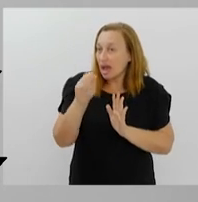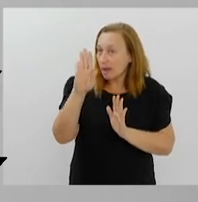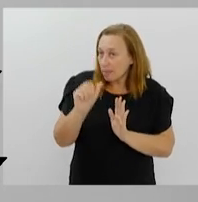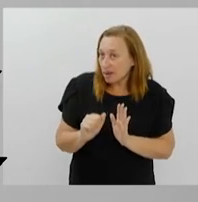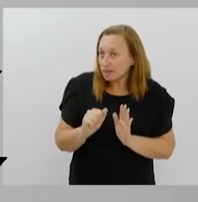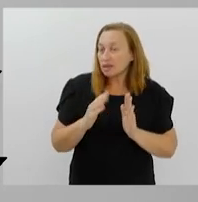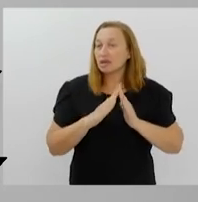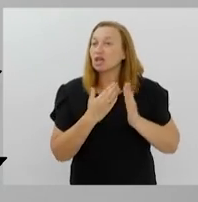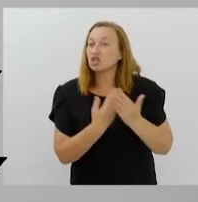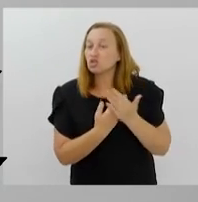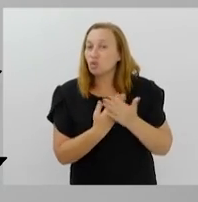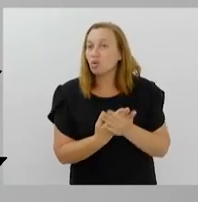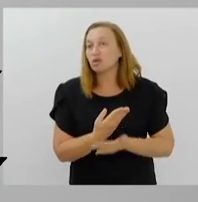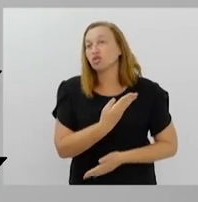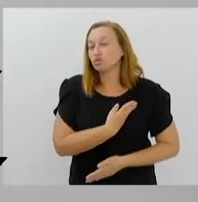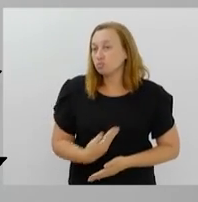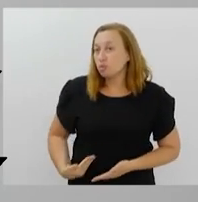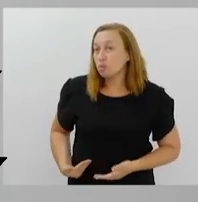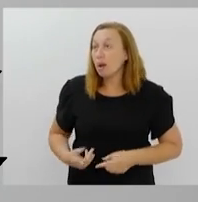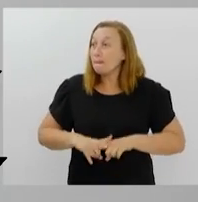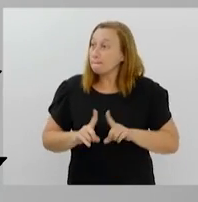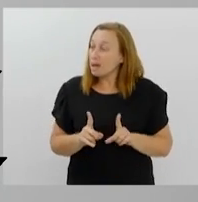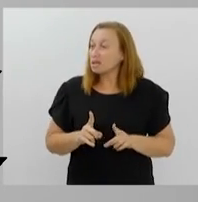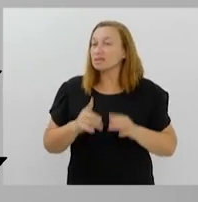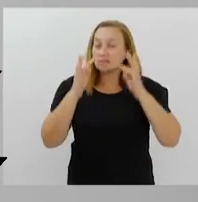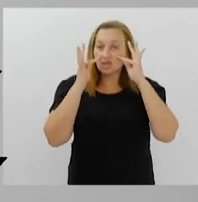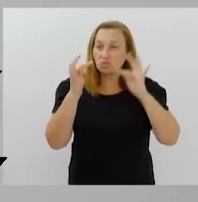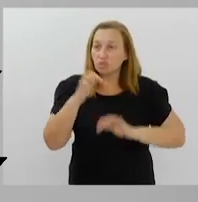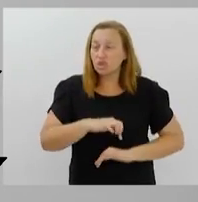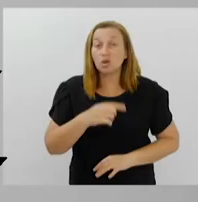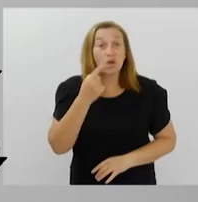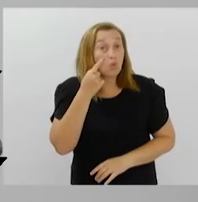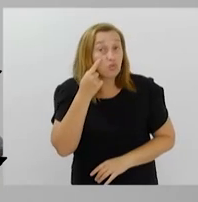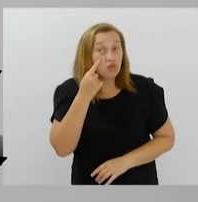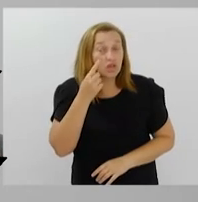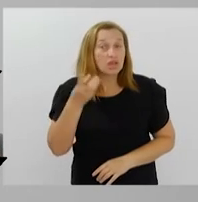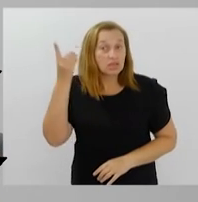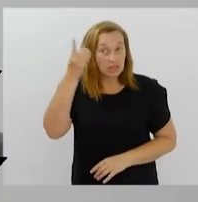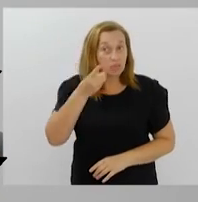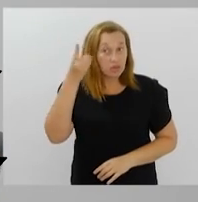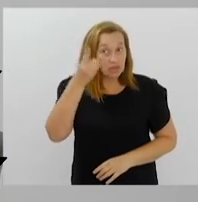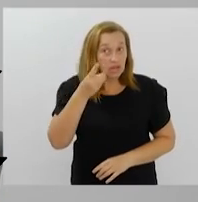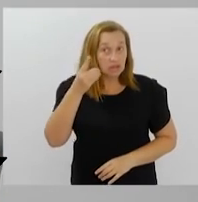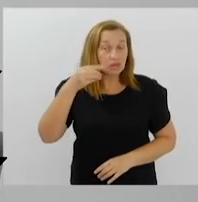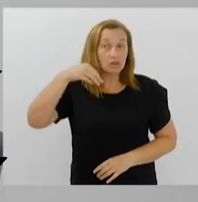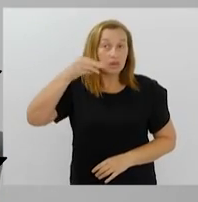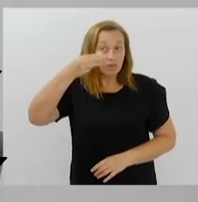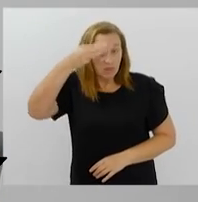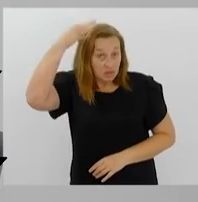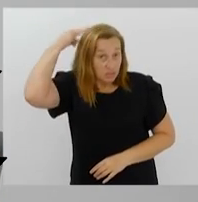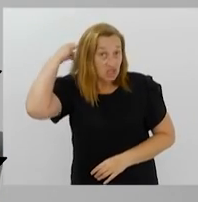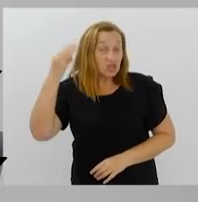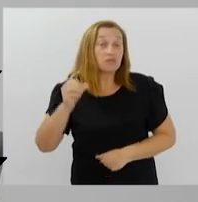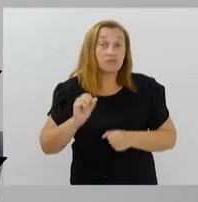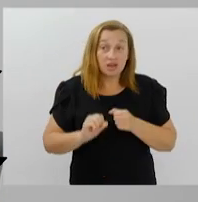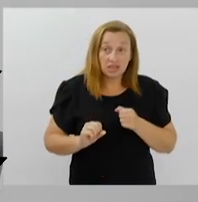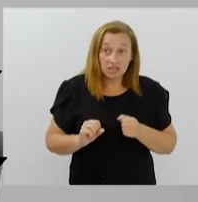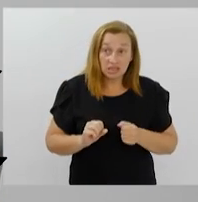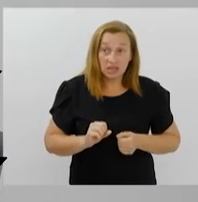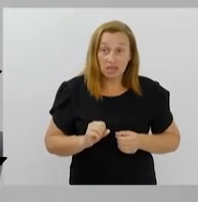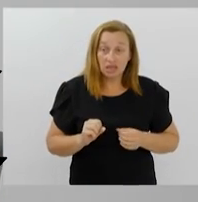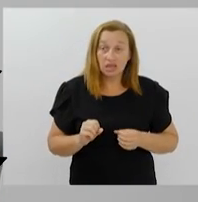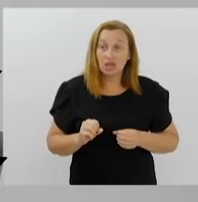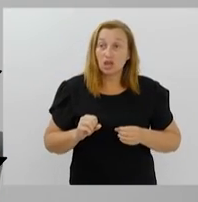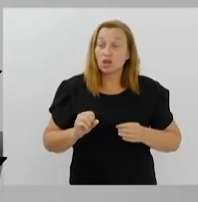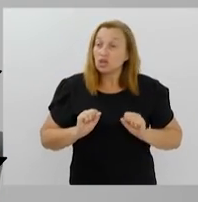escolas públicas mas eu dou testemunho aqui do que eu vi o deputado então Deputado Márcio Pacheco fazer que dedicou toda